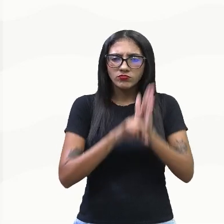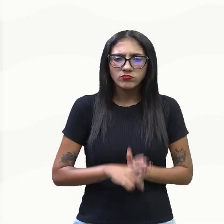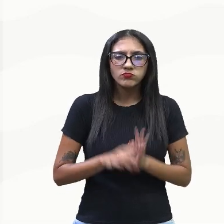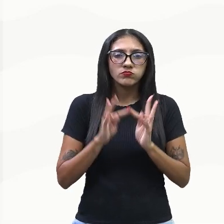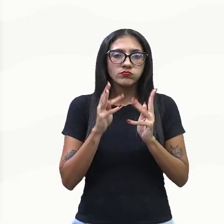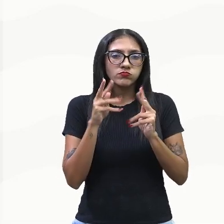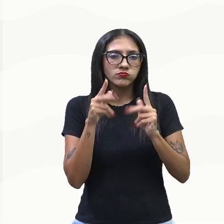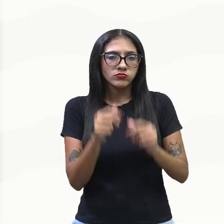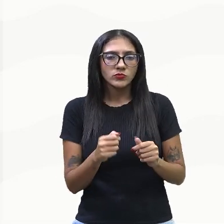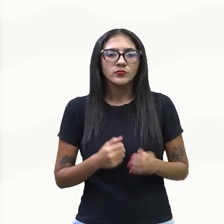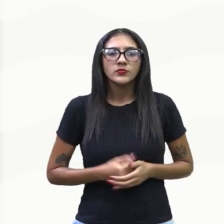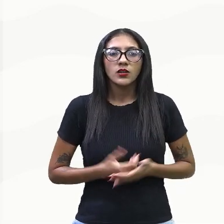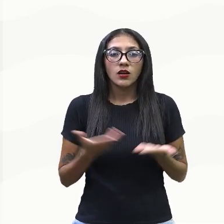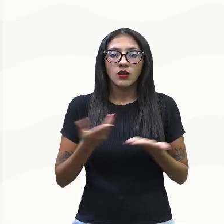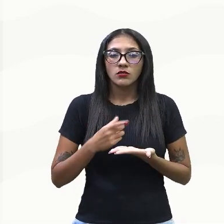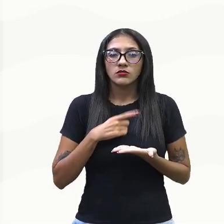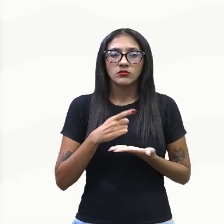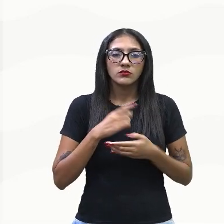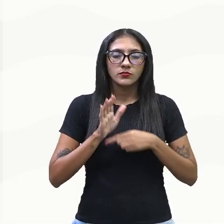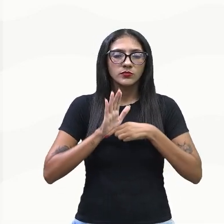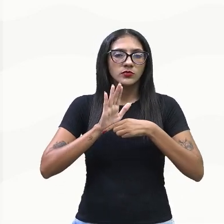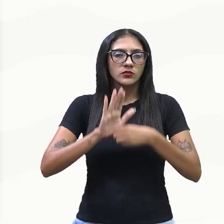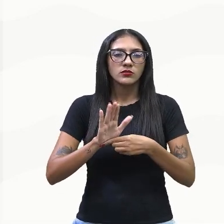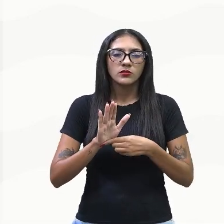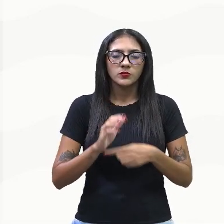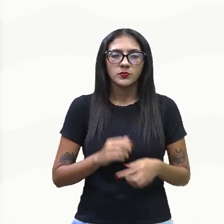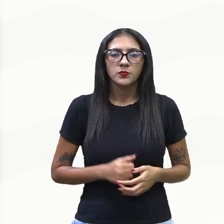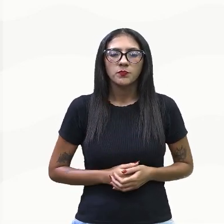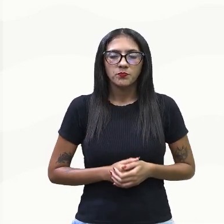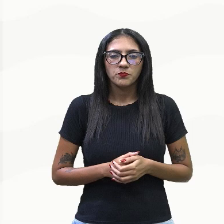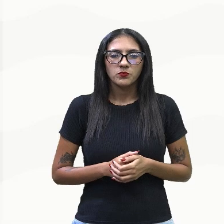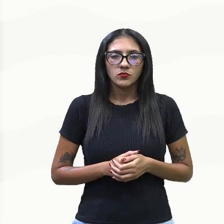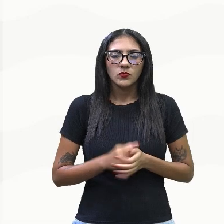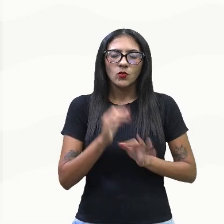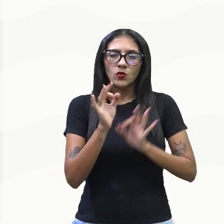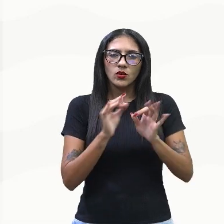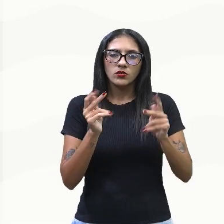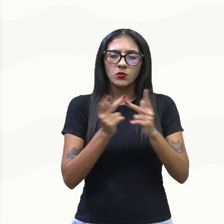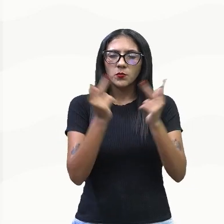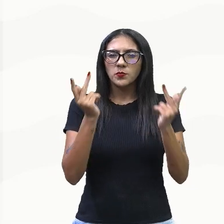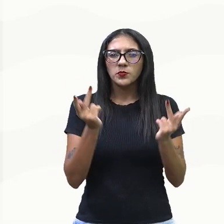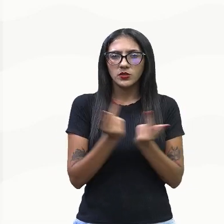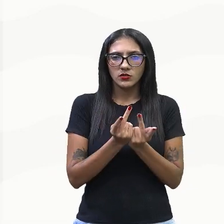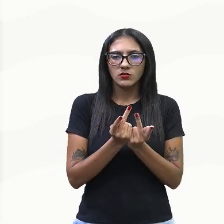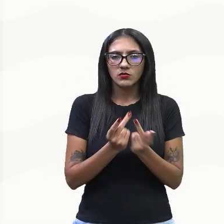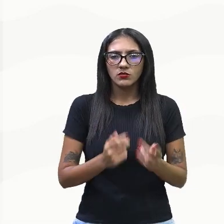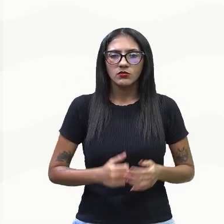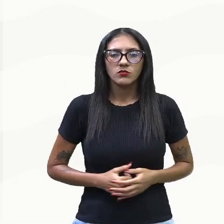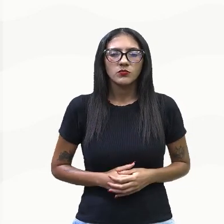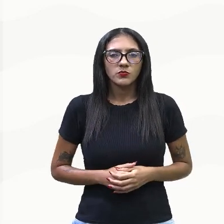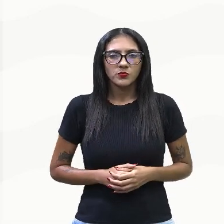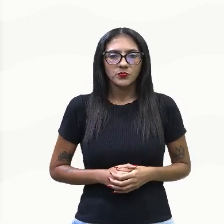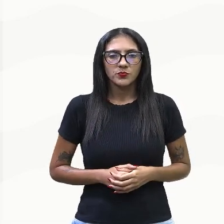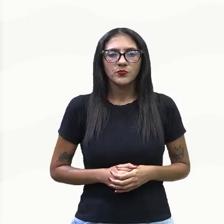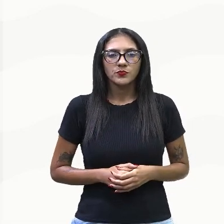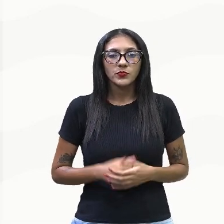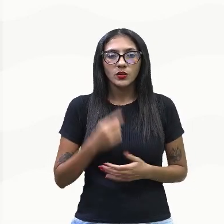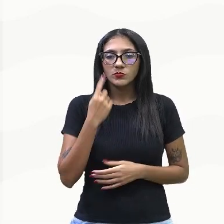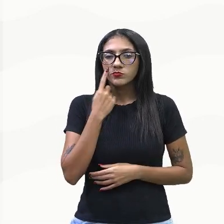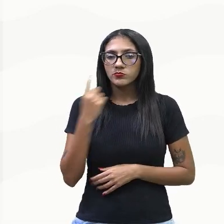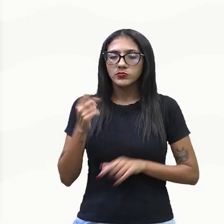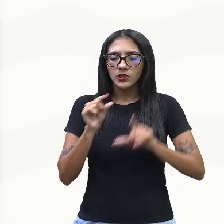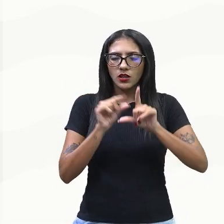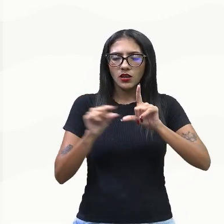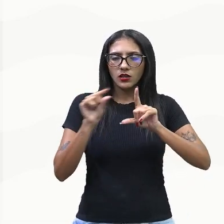né, o resultado da pesquisa em gráfico de setores, ou gráfico de pizzas. Aí nós temos aqui a legenda aqui